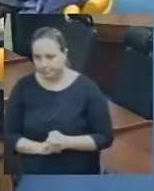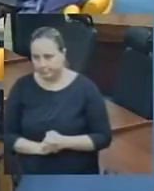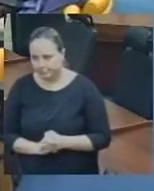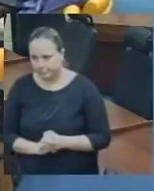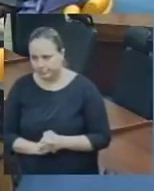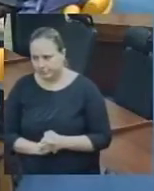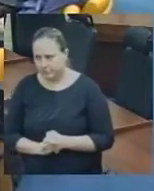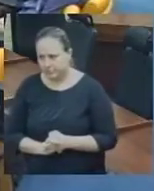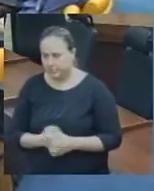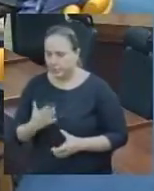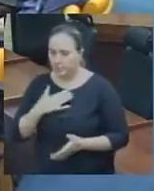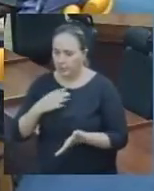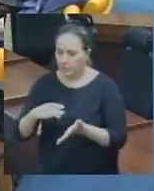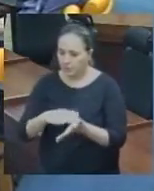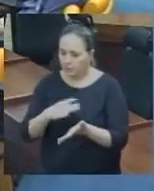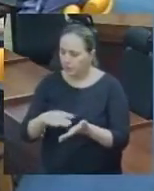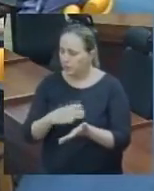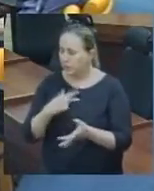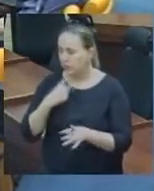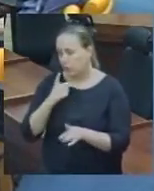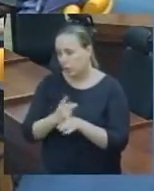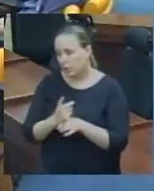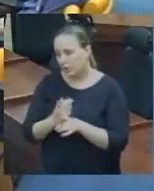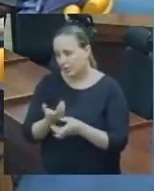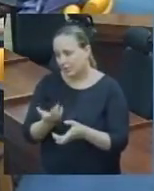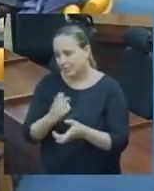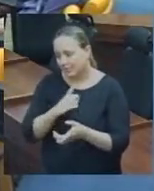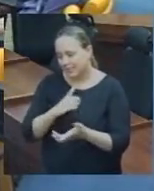grafia foi isso que eu encontrei